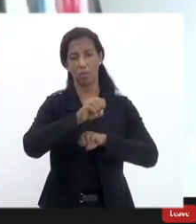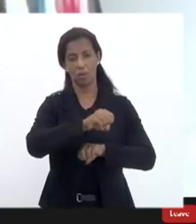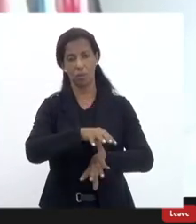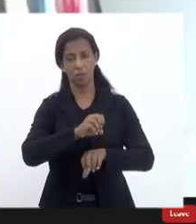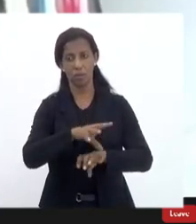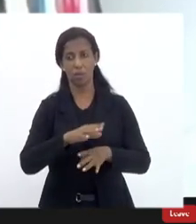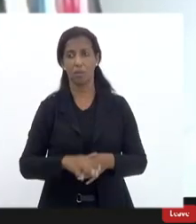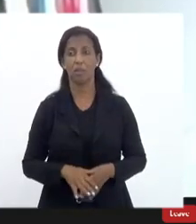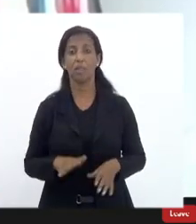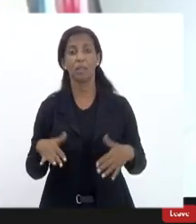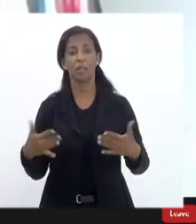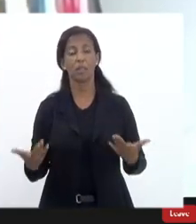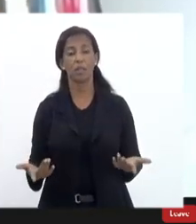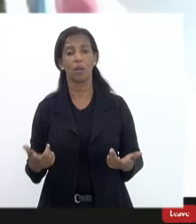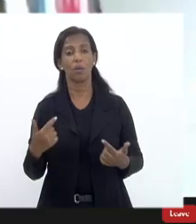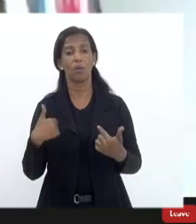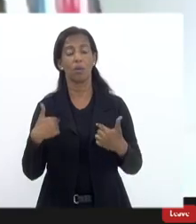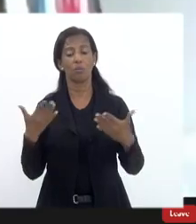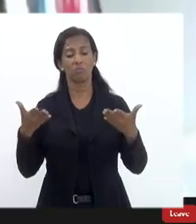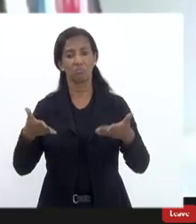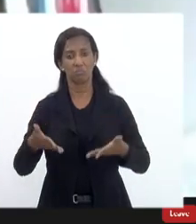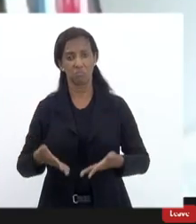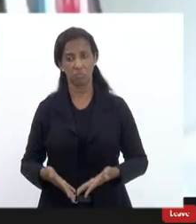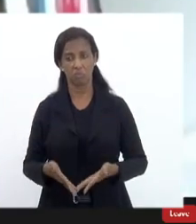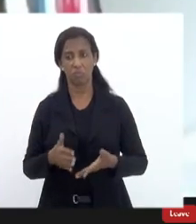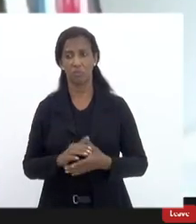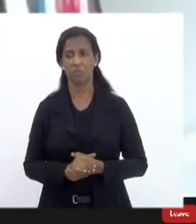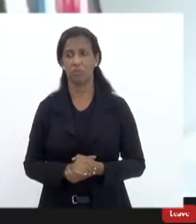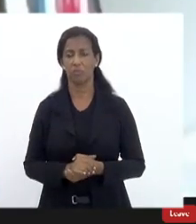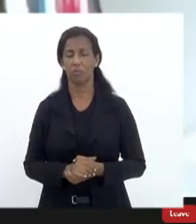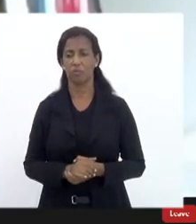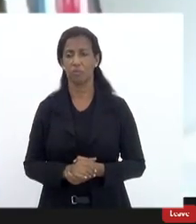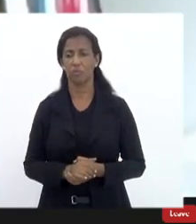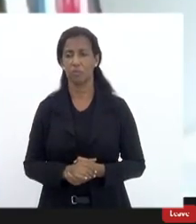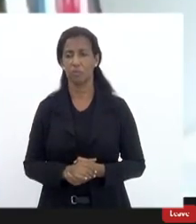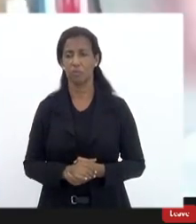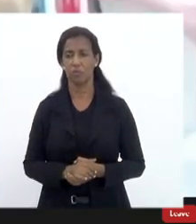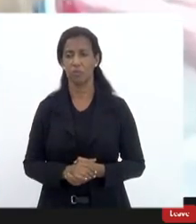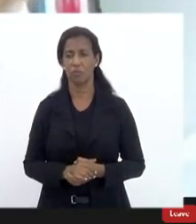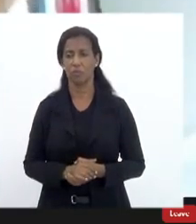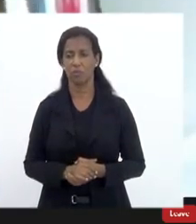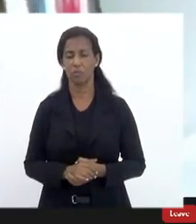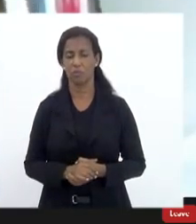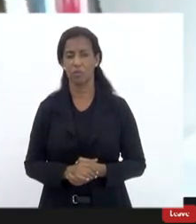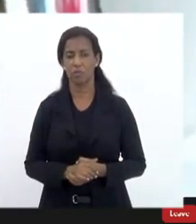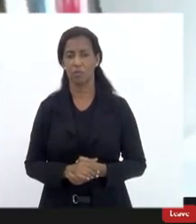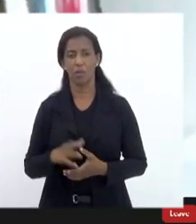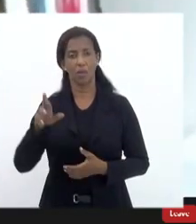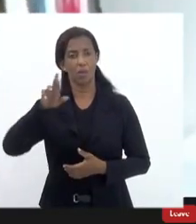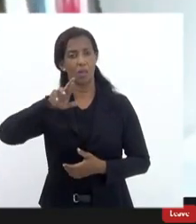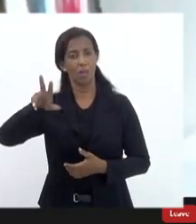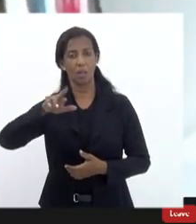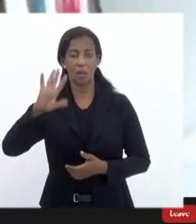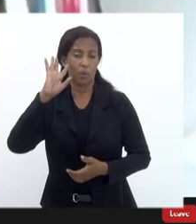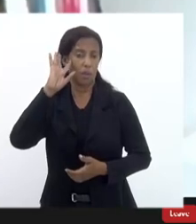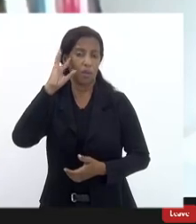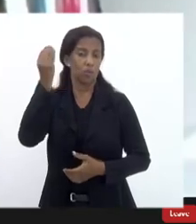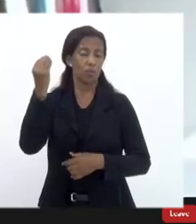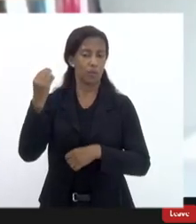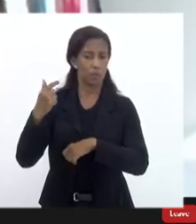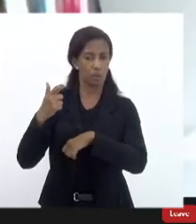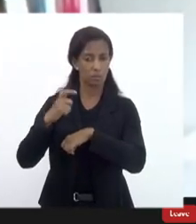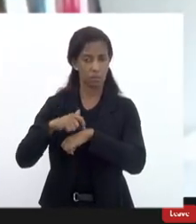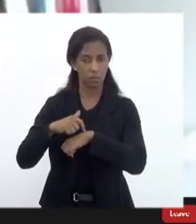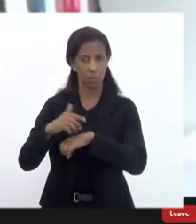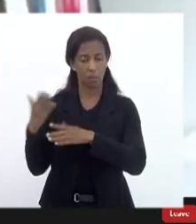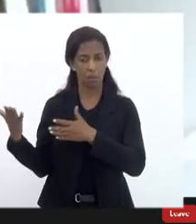educação, então eu deixo a questão, né, que não será resolvida nesse momento,